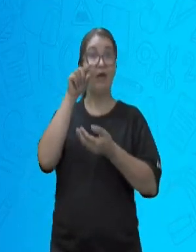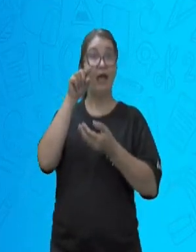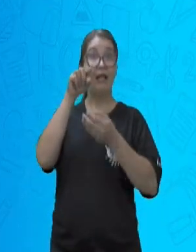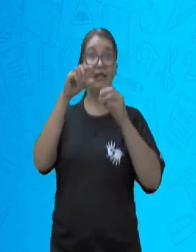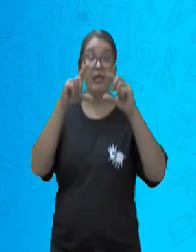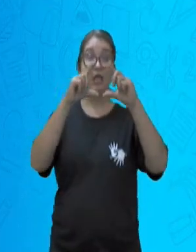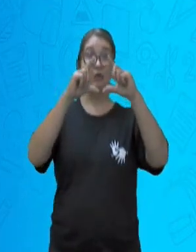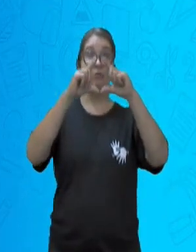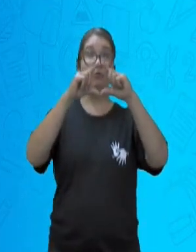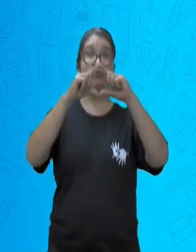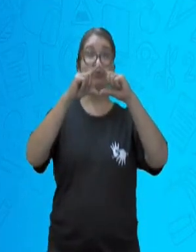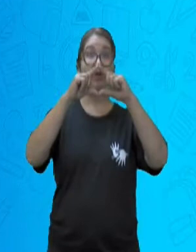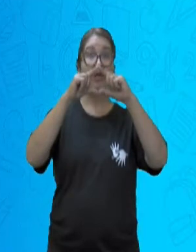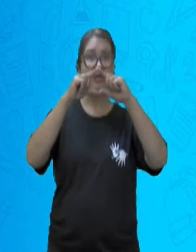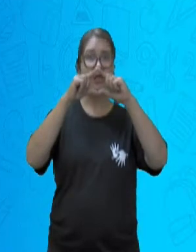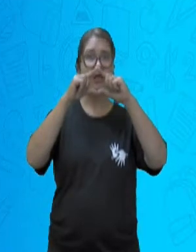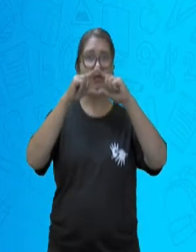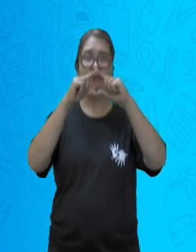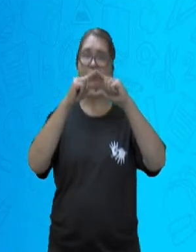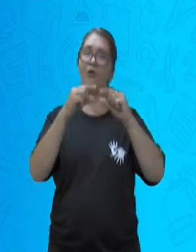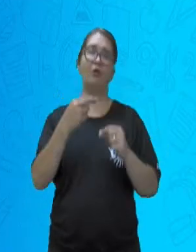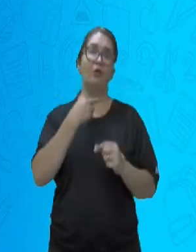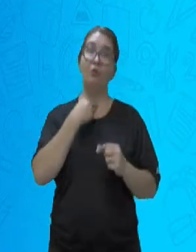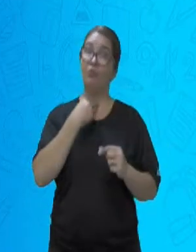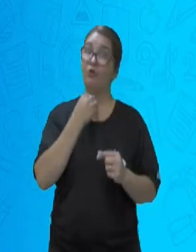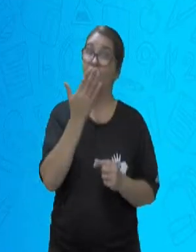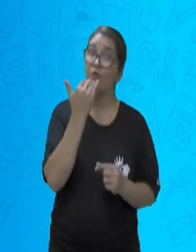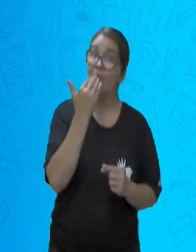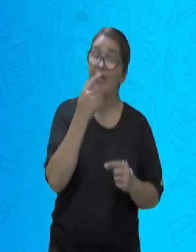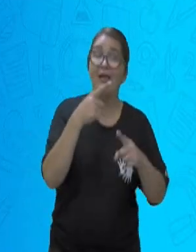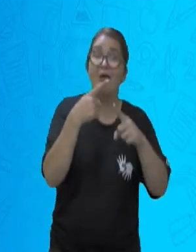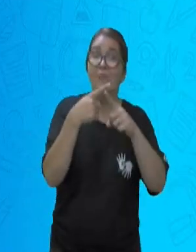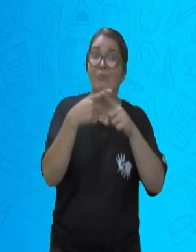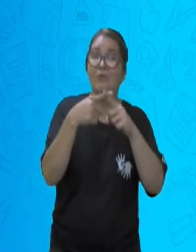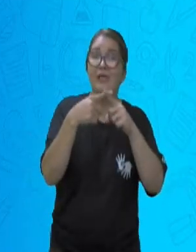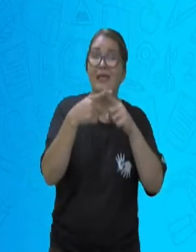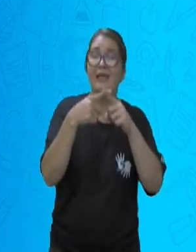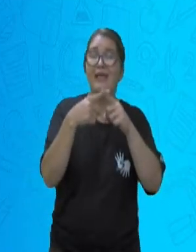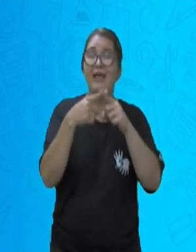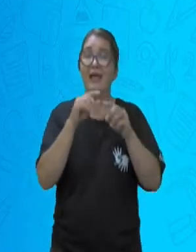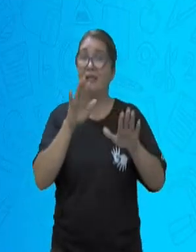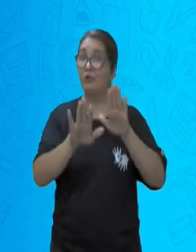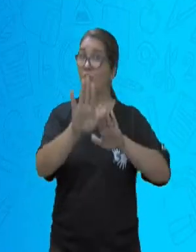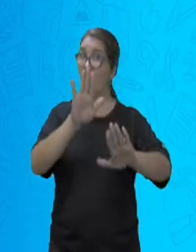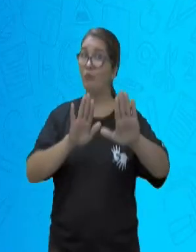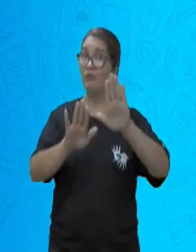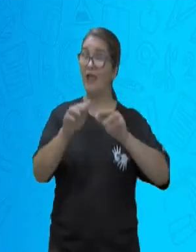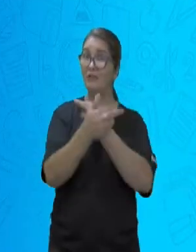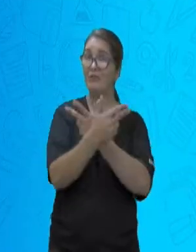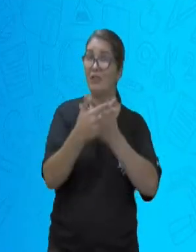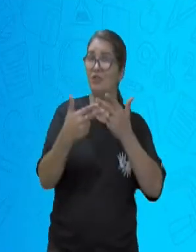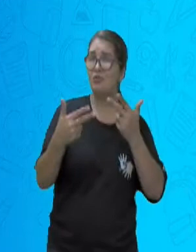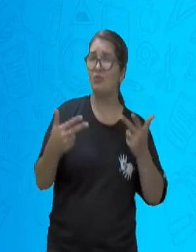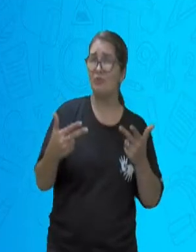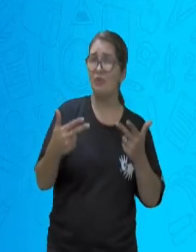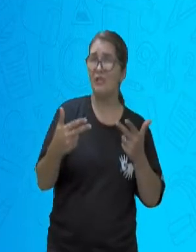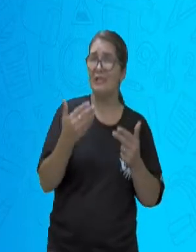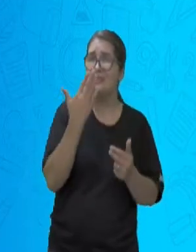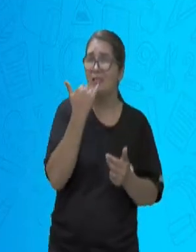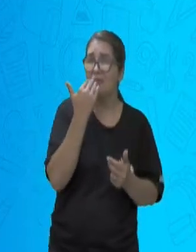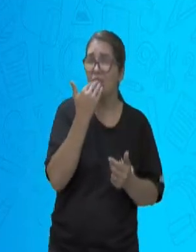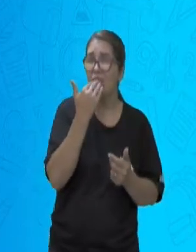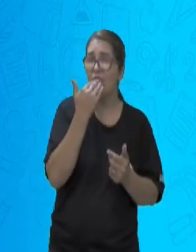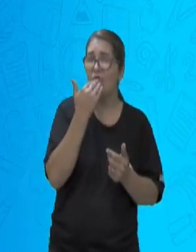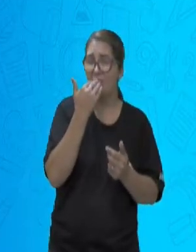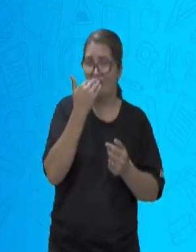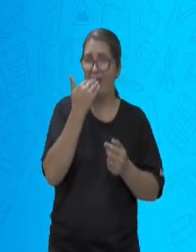a quantidade que eu quiser? Não. A alimentação é uma coisa muito séria e a gente precisa preocupar muito com essa